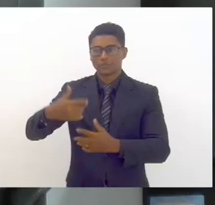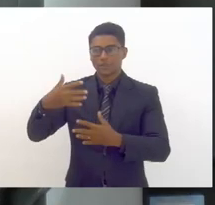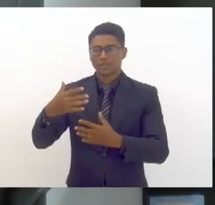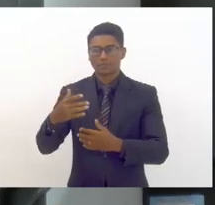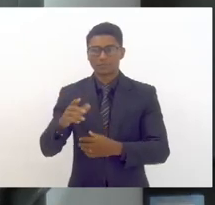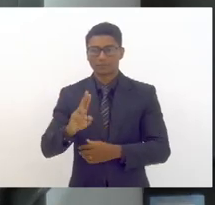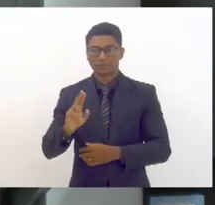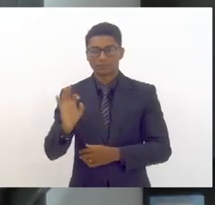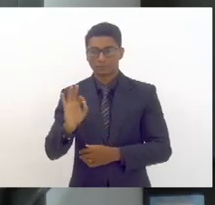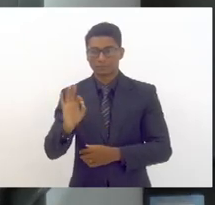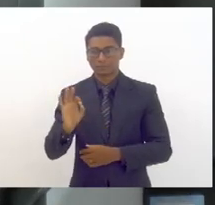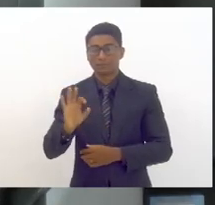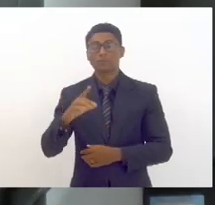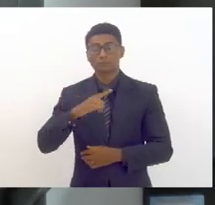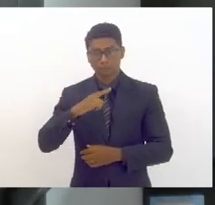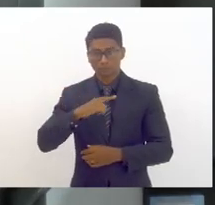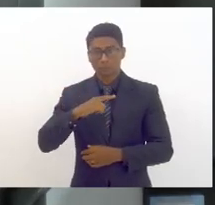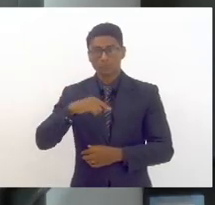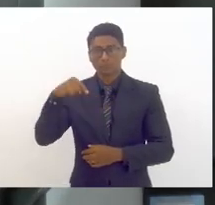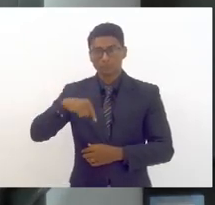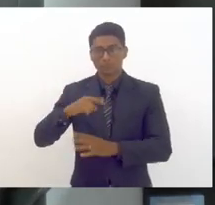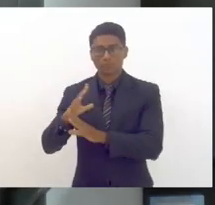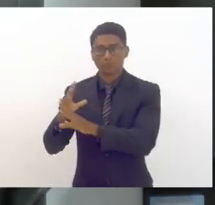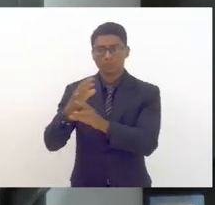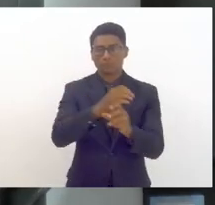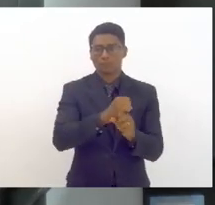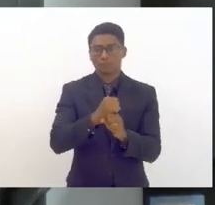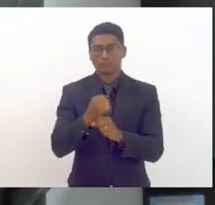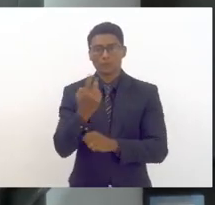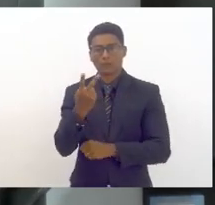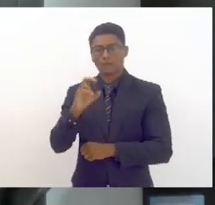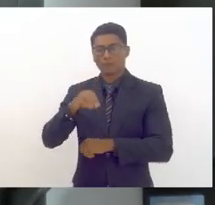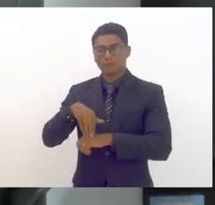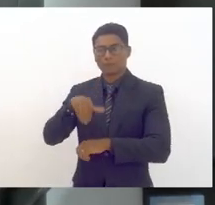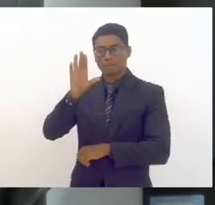nós temos aqui mais de 20 municípios participando